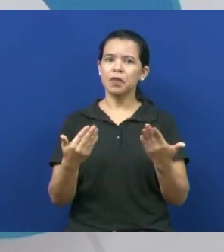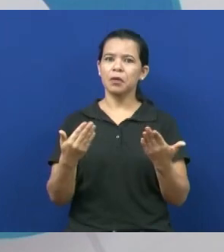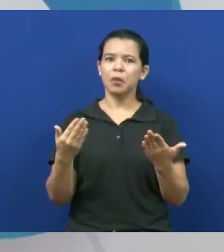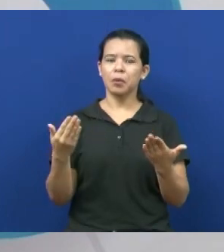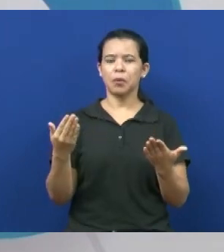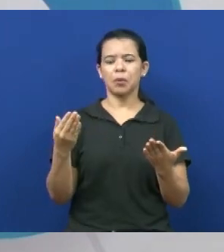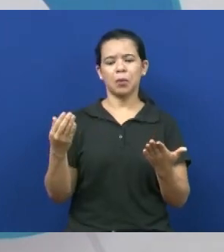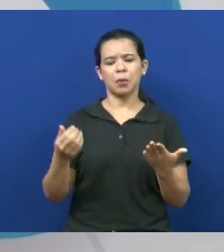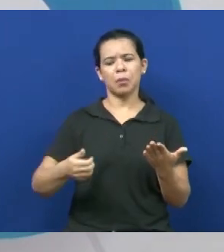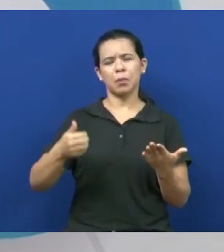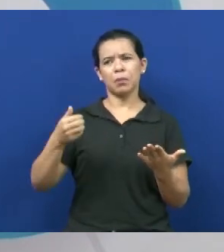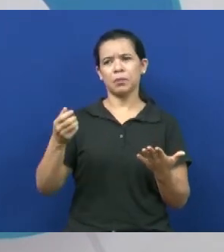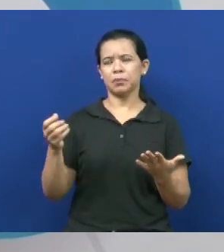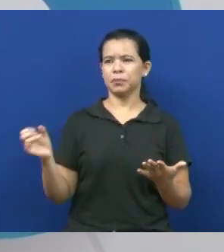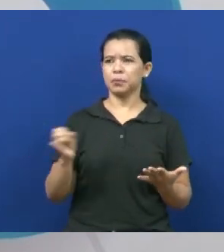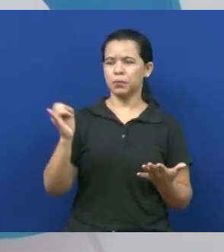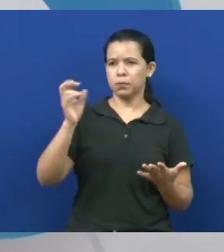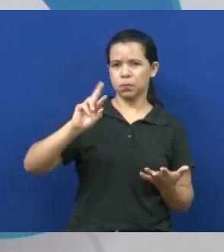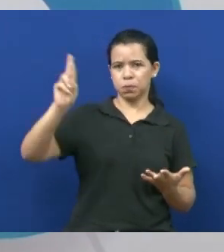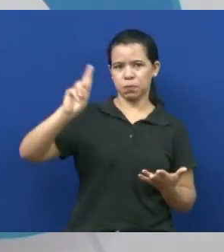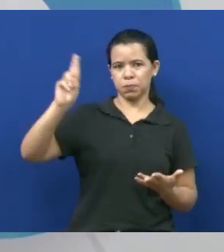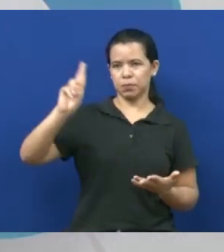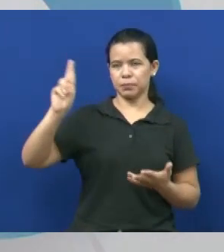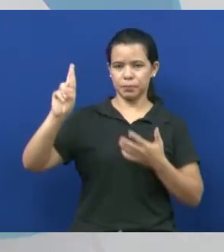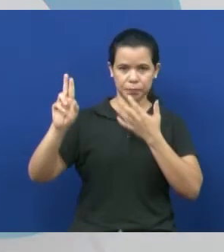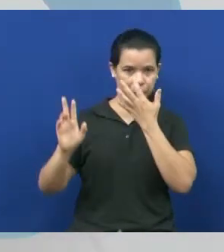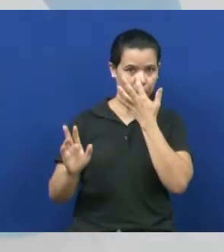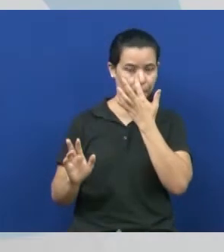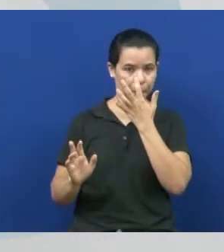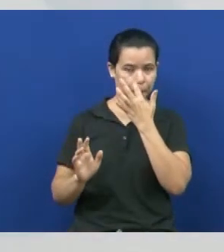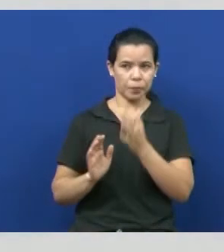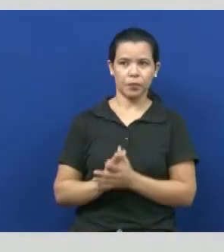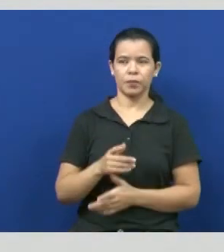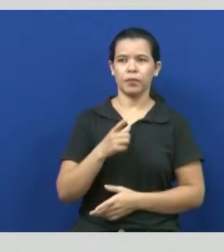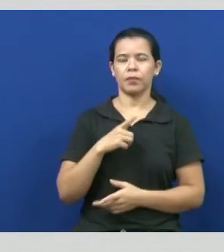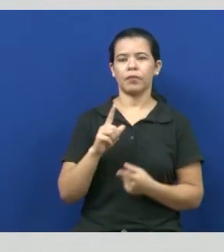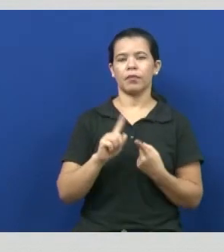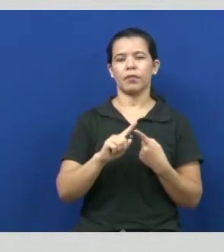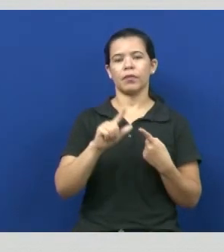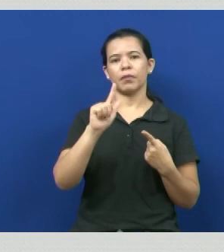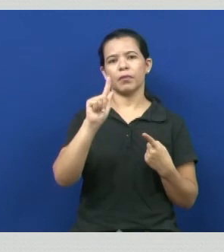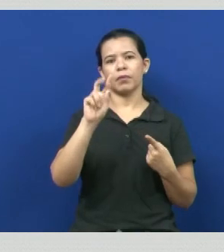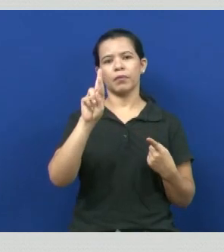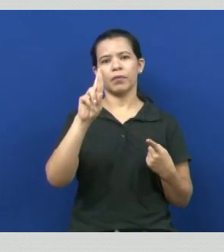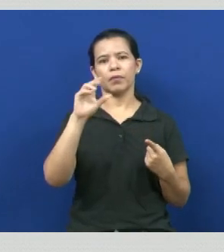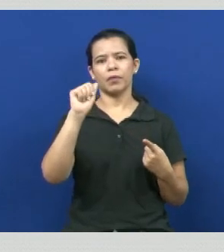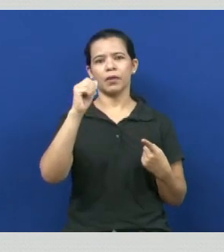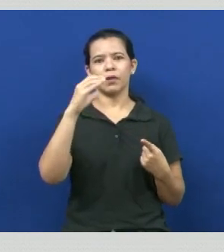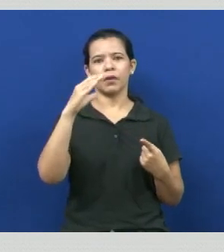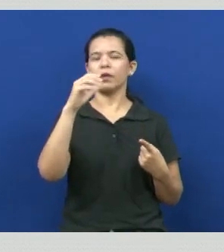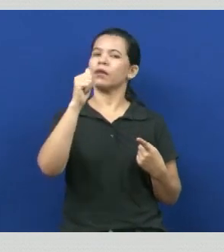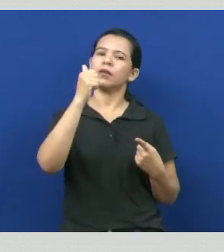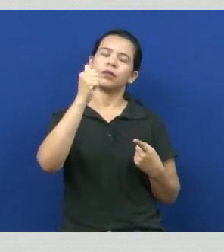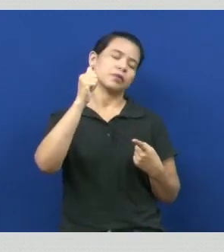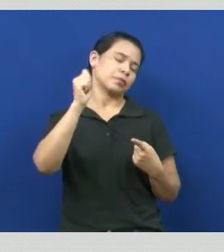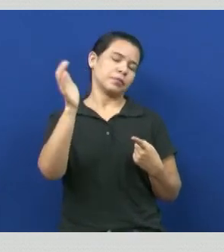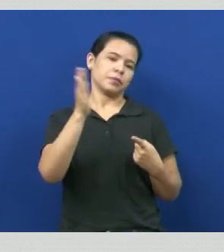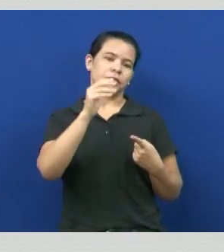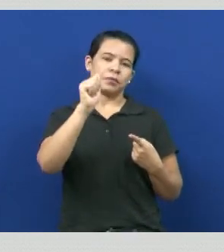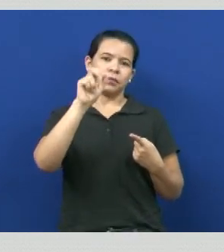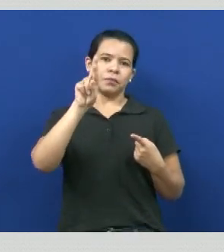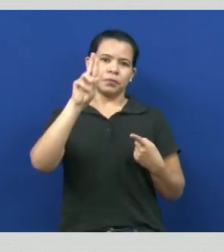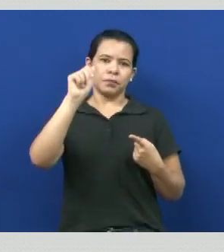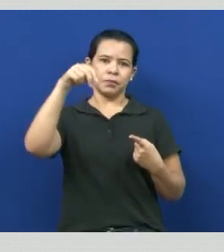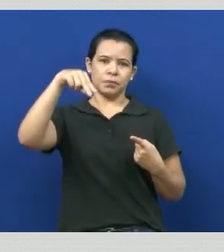representantes? Continuando aqui nos nossos slides, nós temos o Graça Aranha, né, foi de 1868